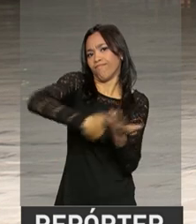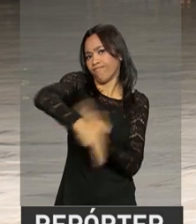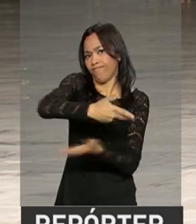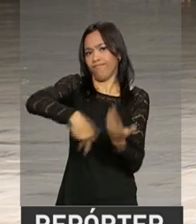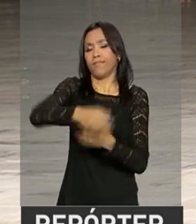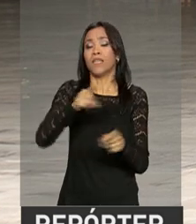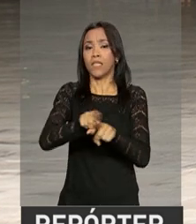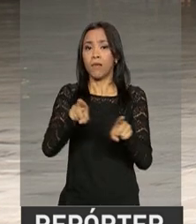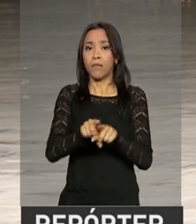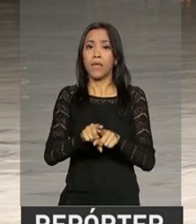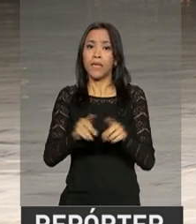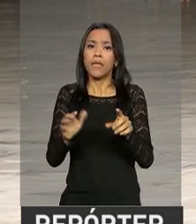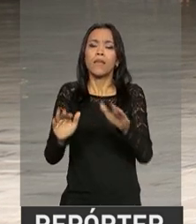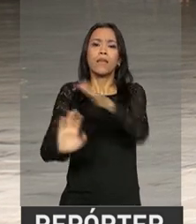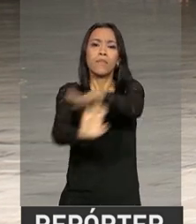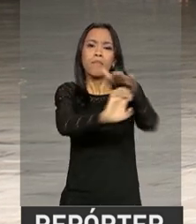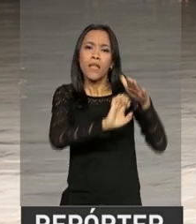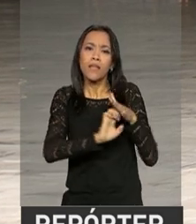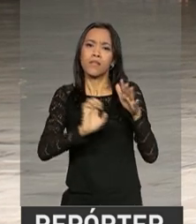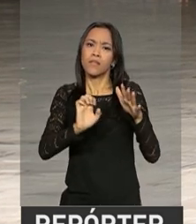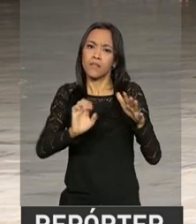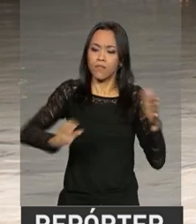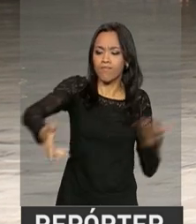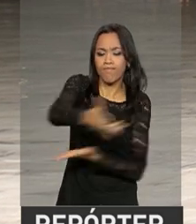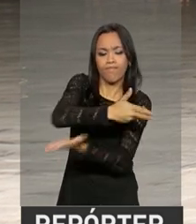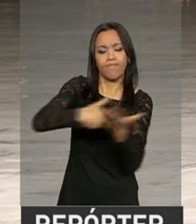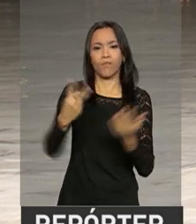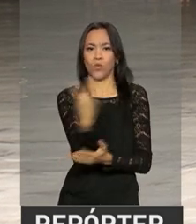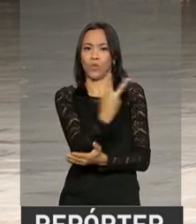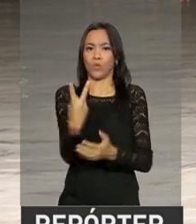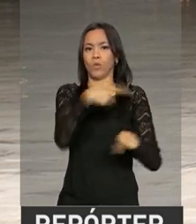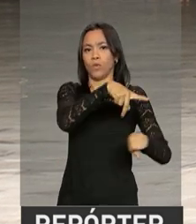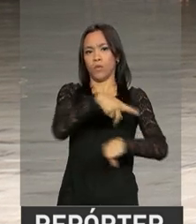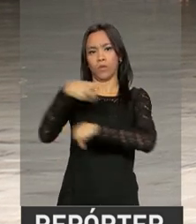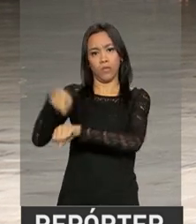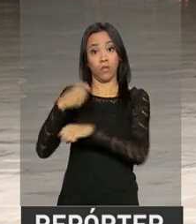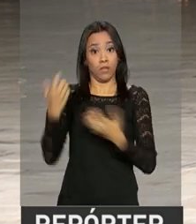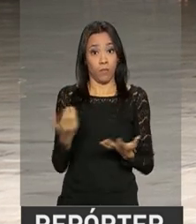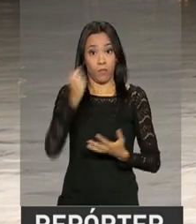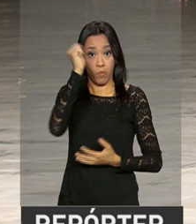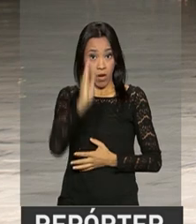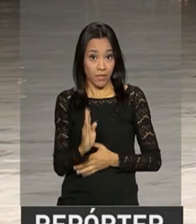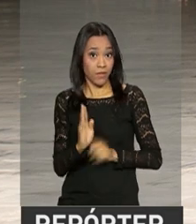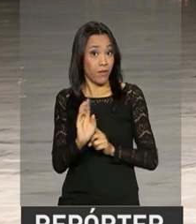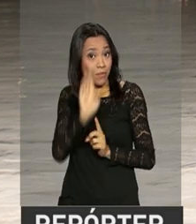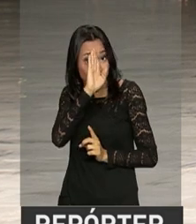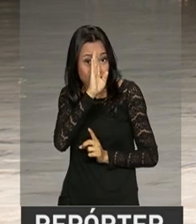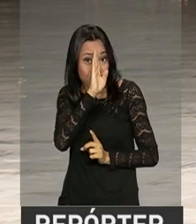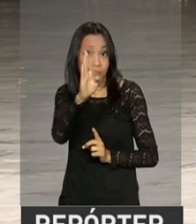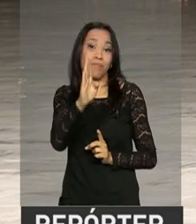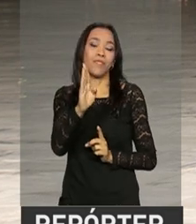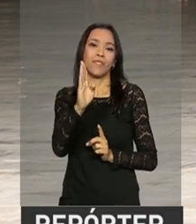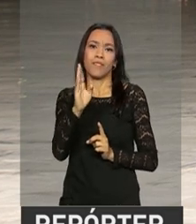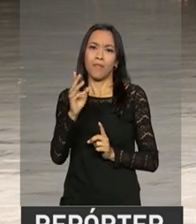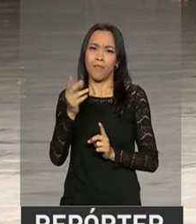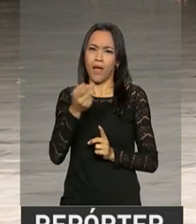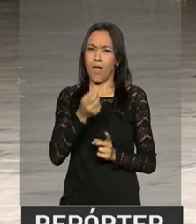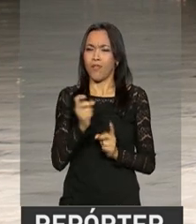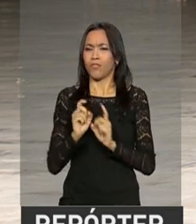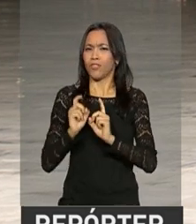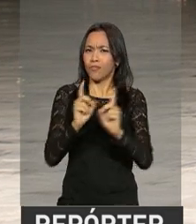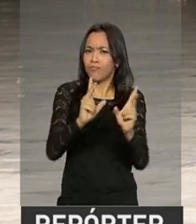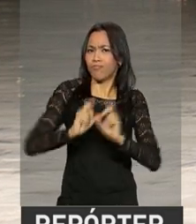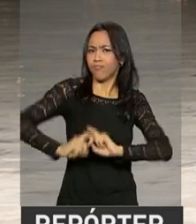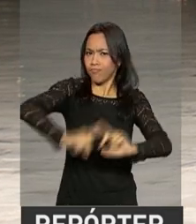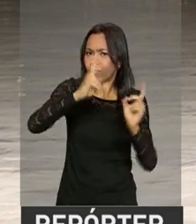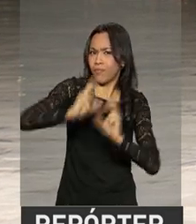Pequenas Empresas na integração entre os dois países o Brasil é o principal destino das exportações argentinas E